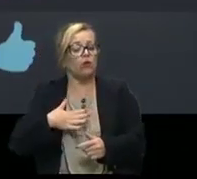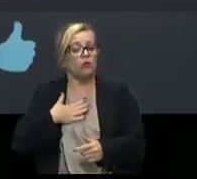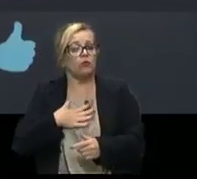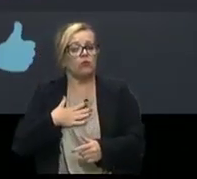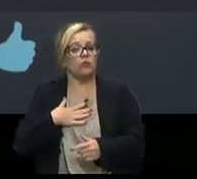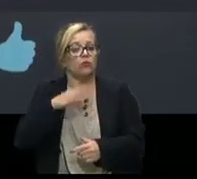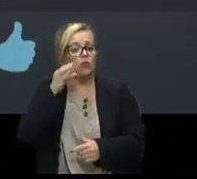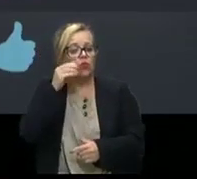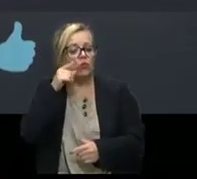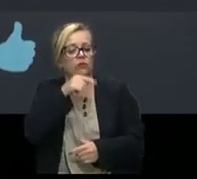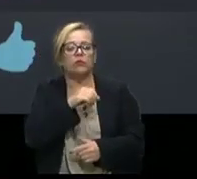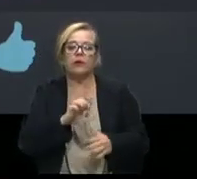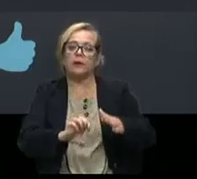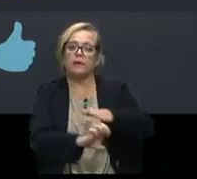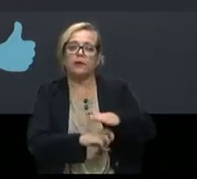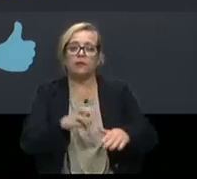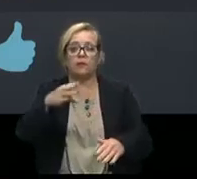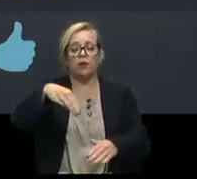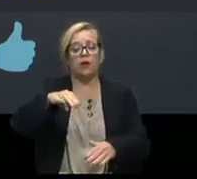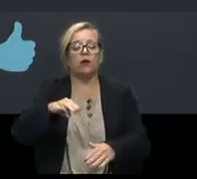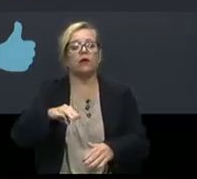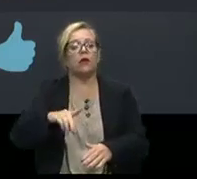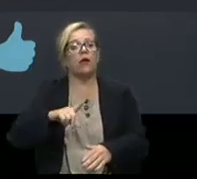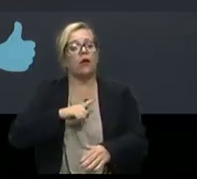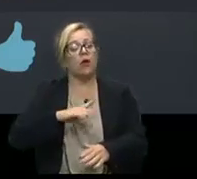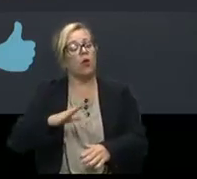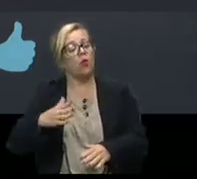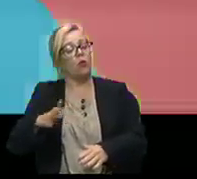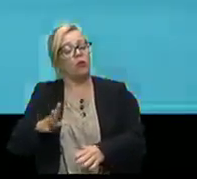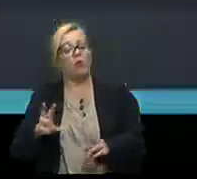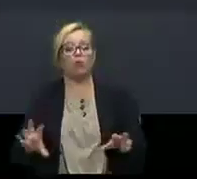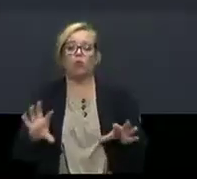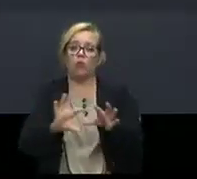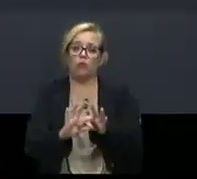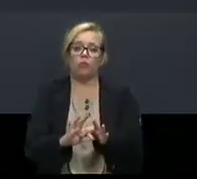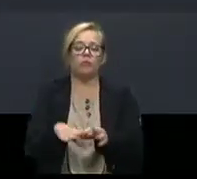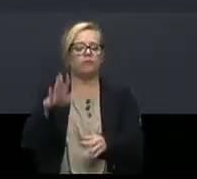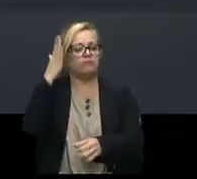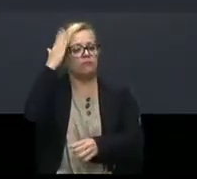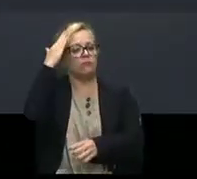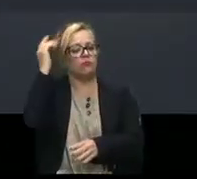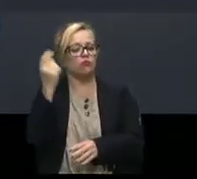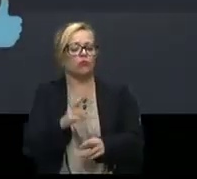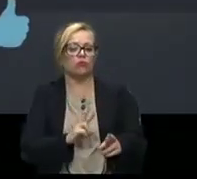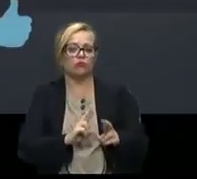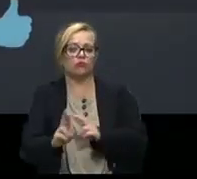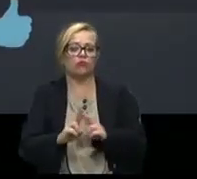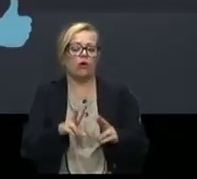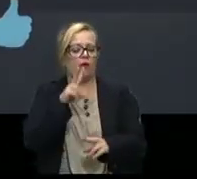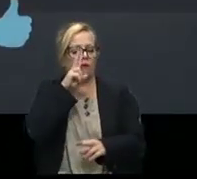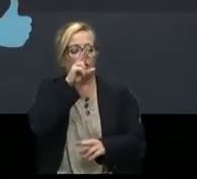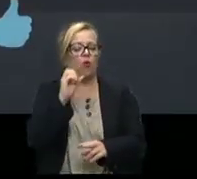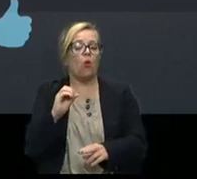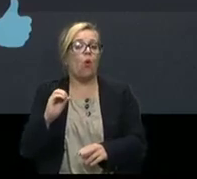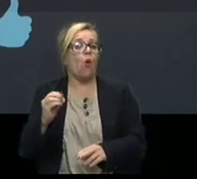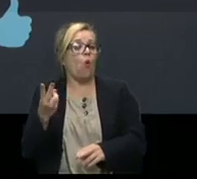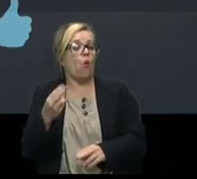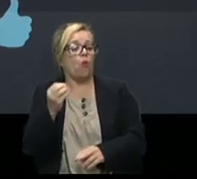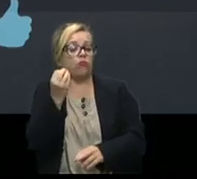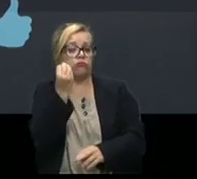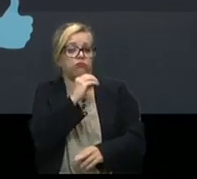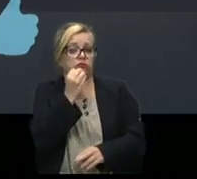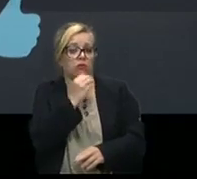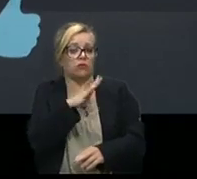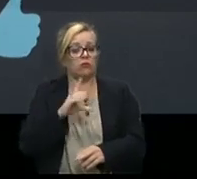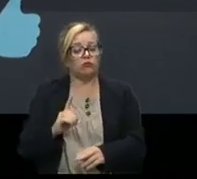dos funcionários da empresa M são variáveis correlacionadas. Saber se essa relação é forte ou fraca, direta